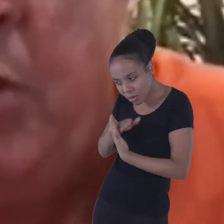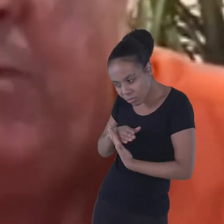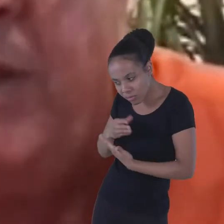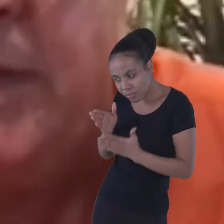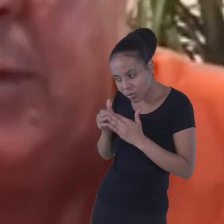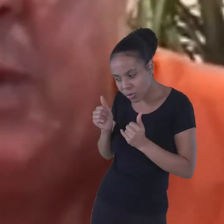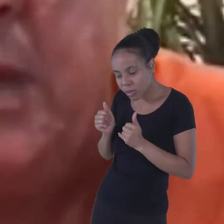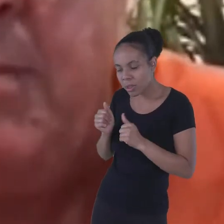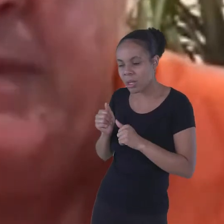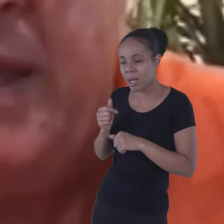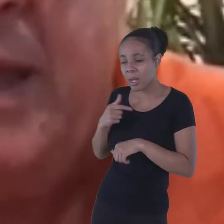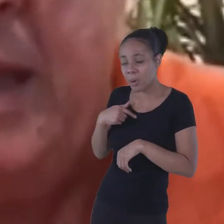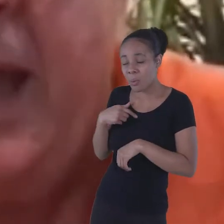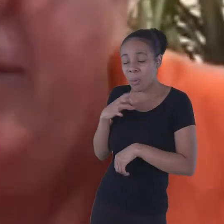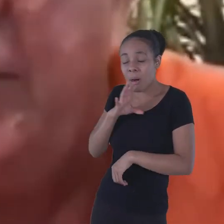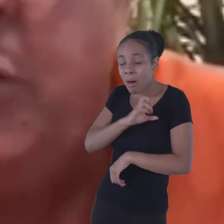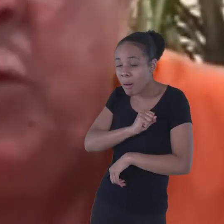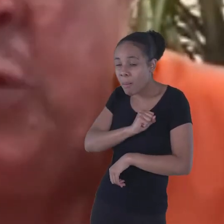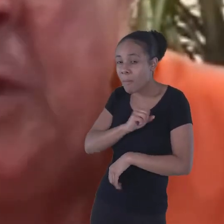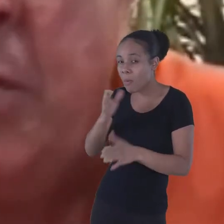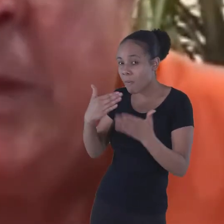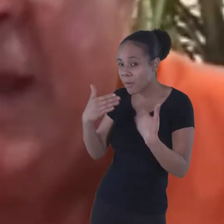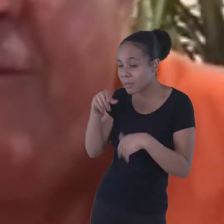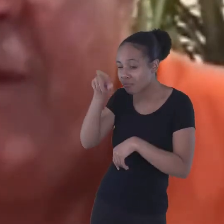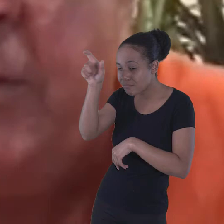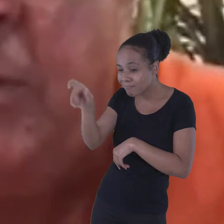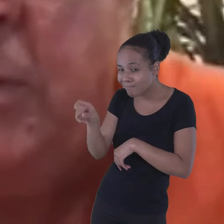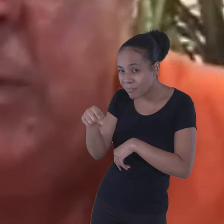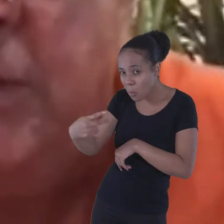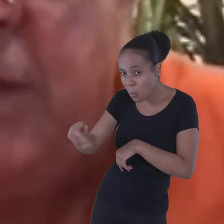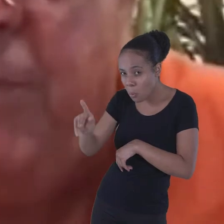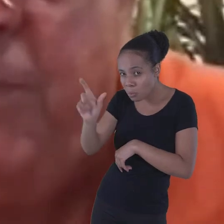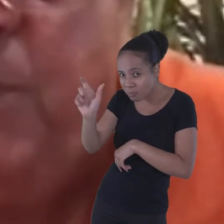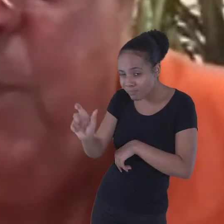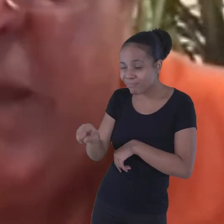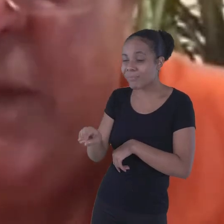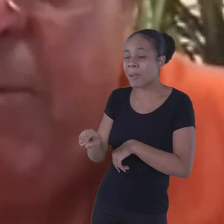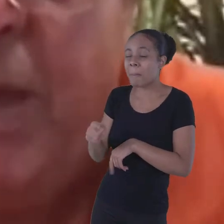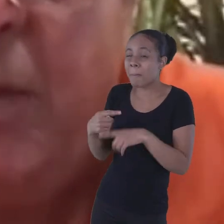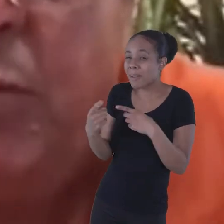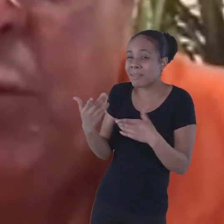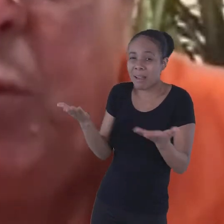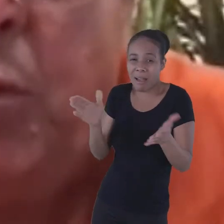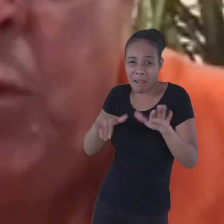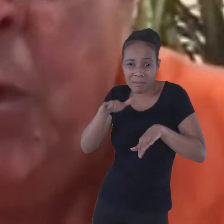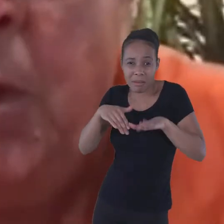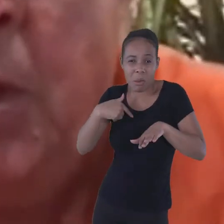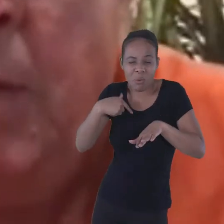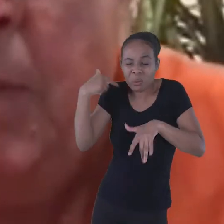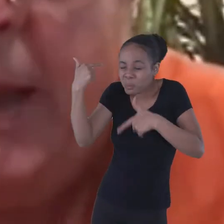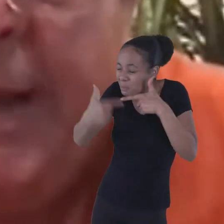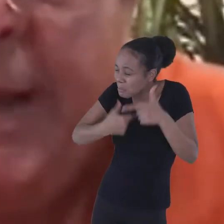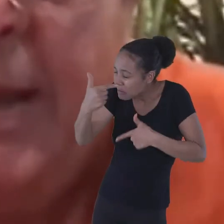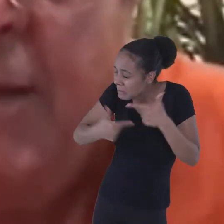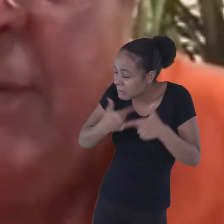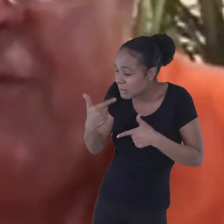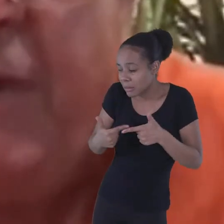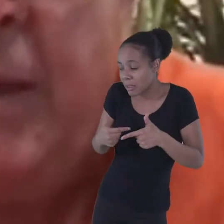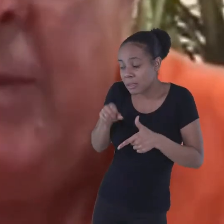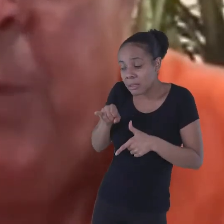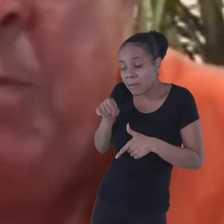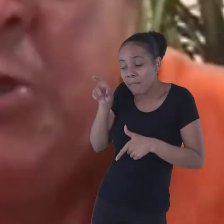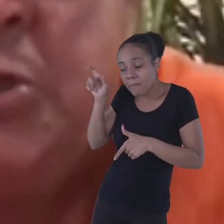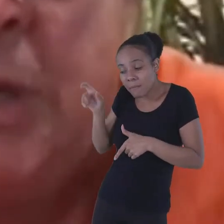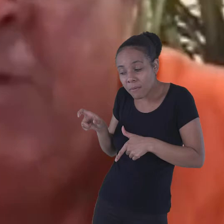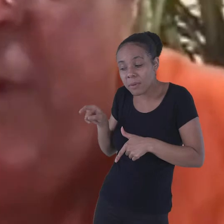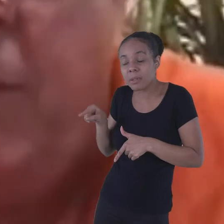eu adoro conversar com ele, mas às vezes eu estou tão atarefado que se você perceber que eu estou ali e ele está